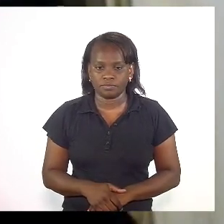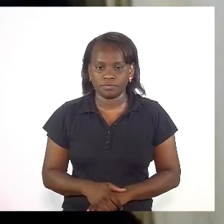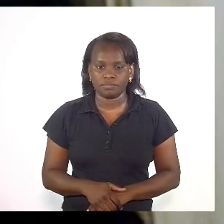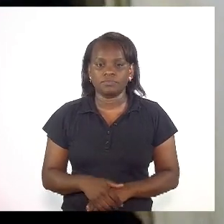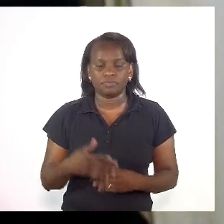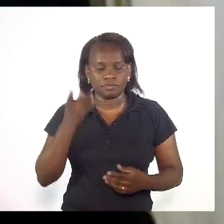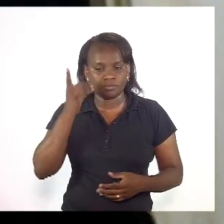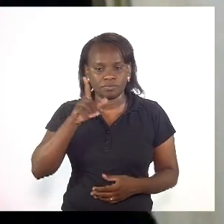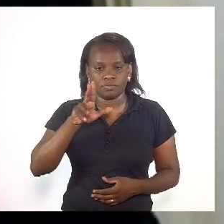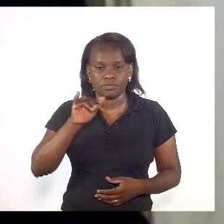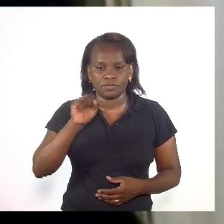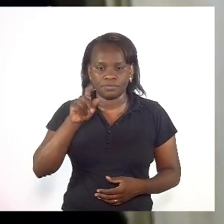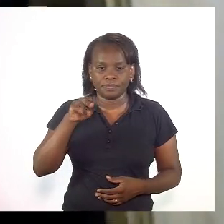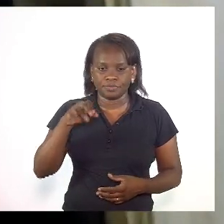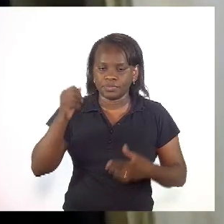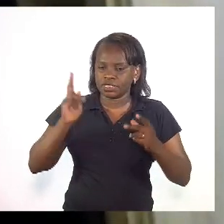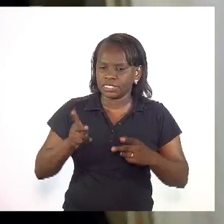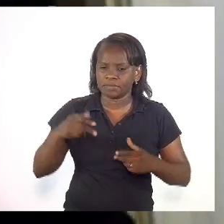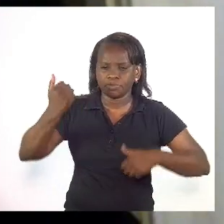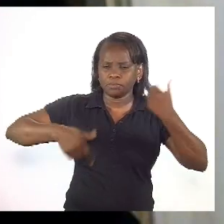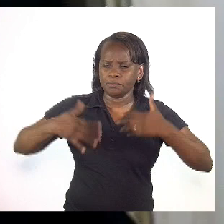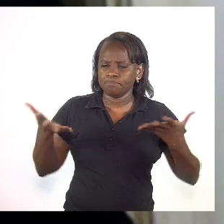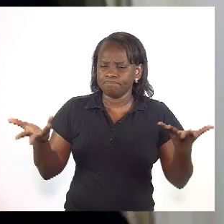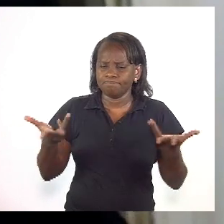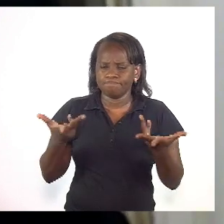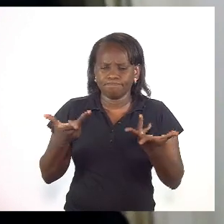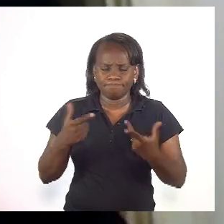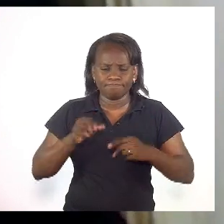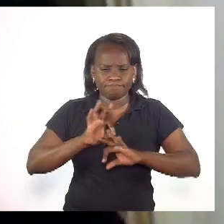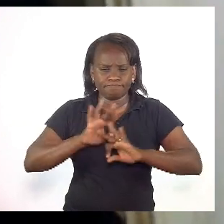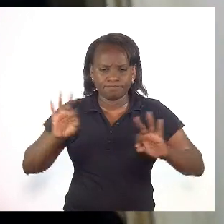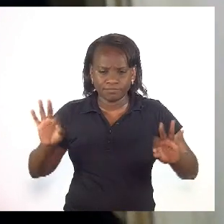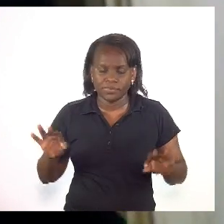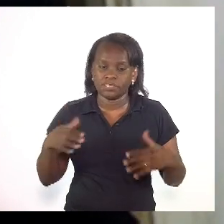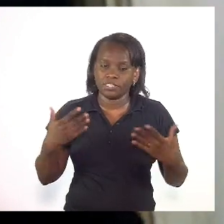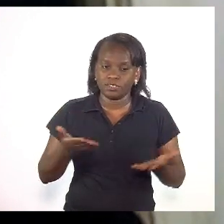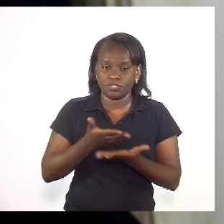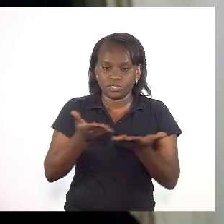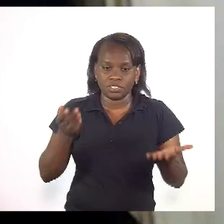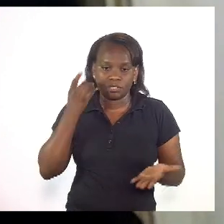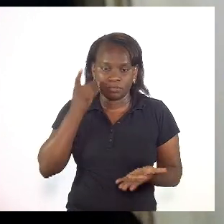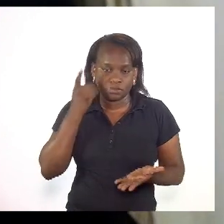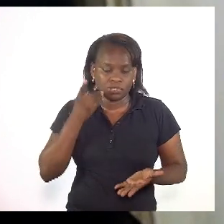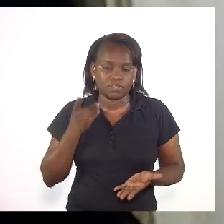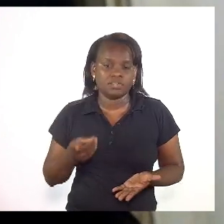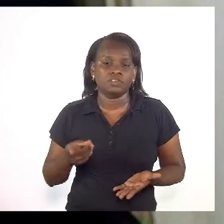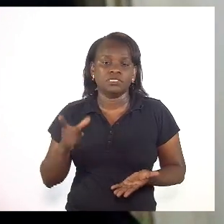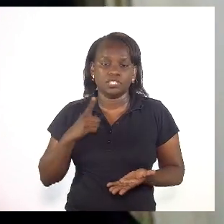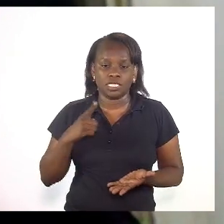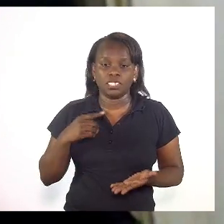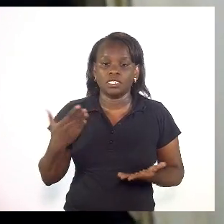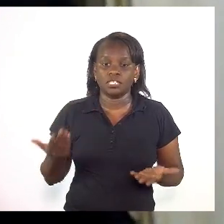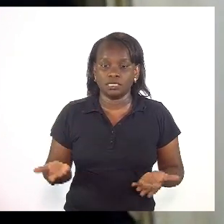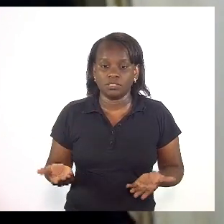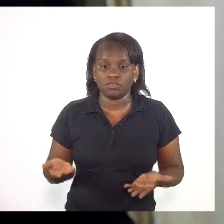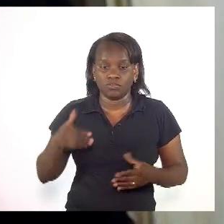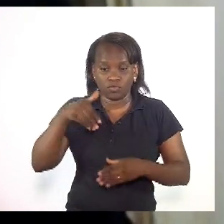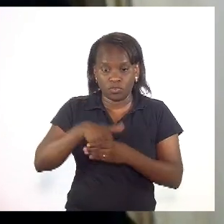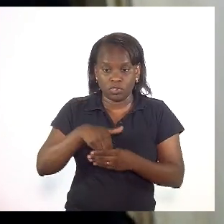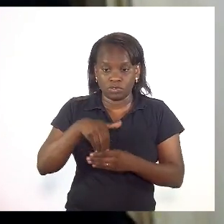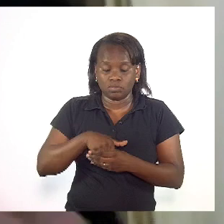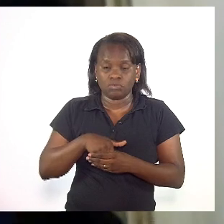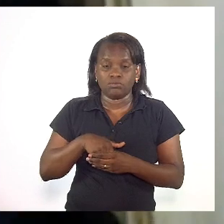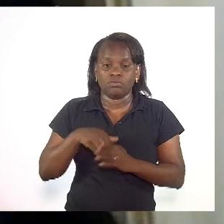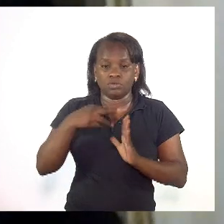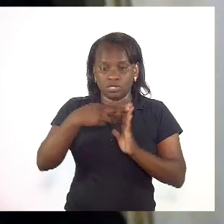Paulo, sempre brilhante nas ponderações. É, senhores e senhoras deputados, temos então voto